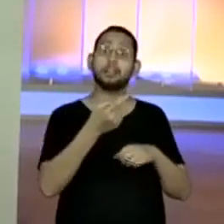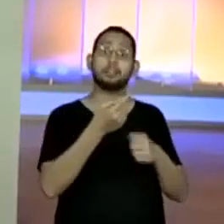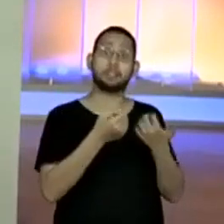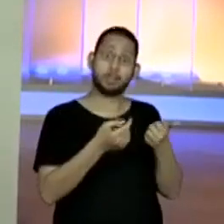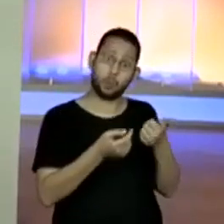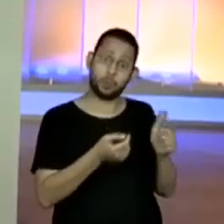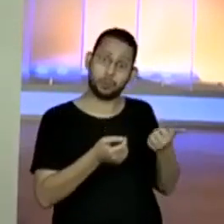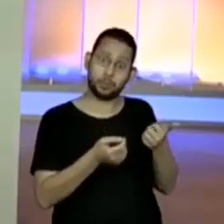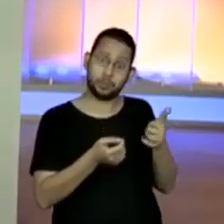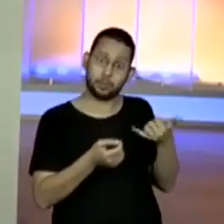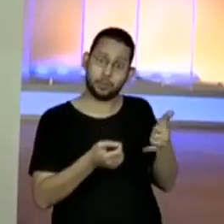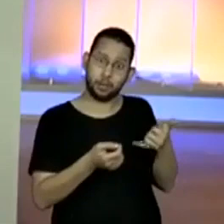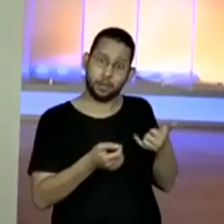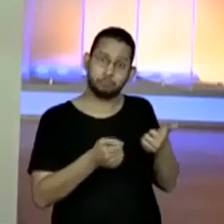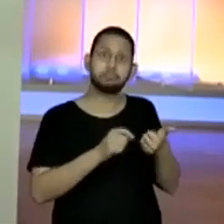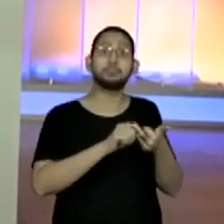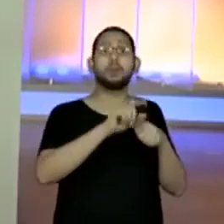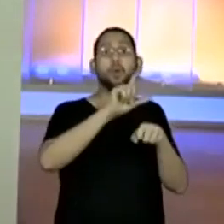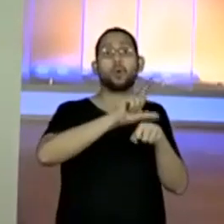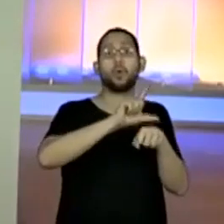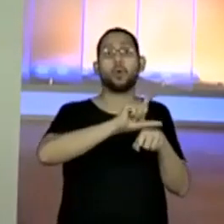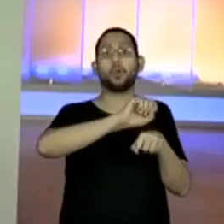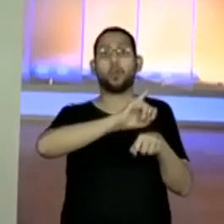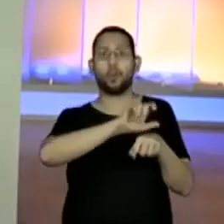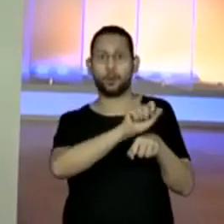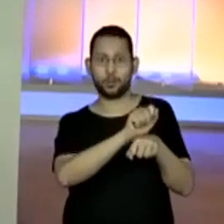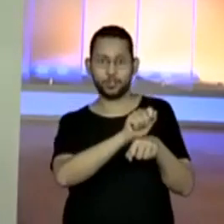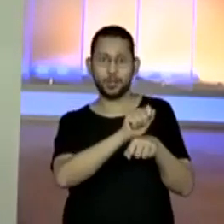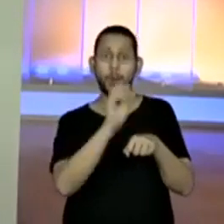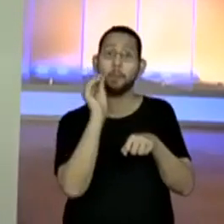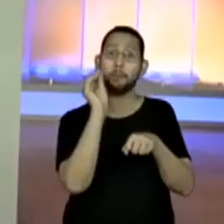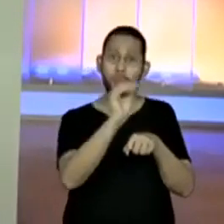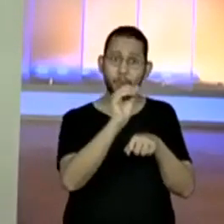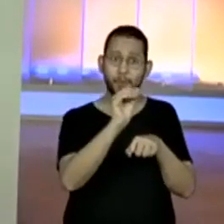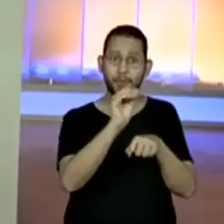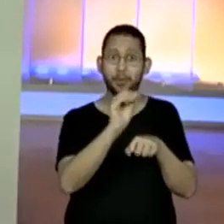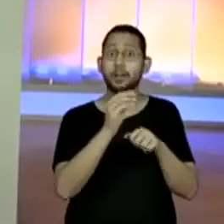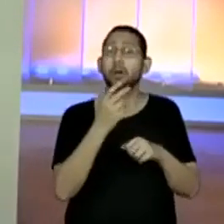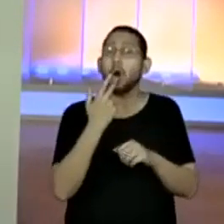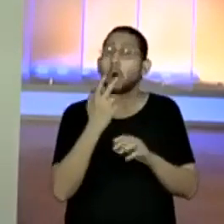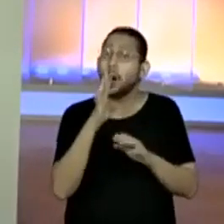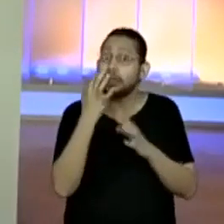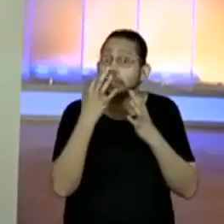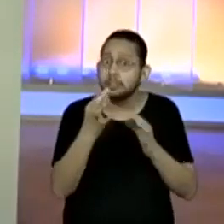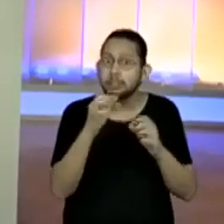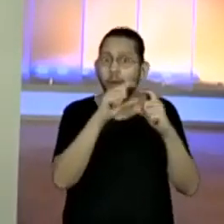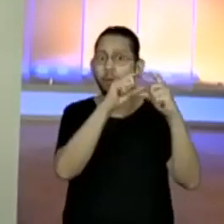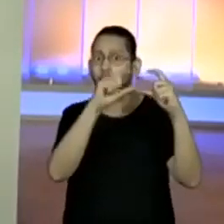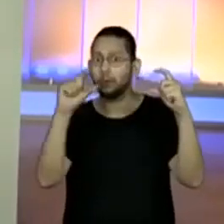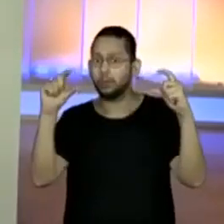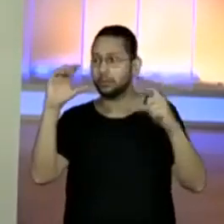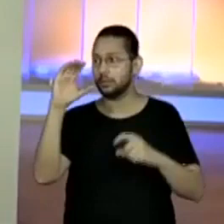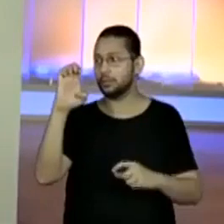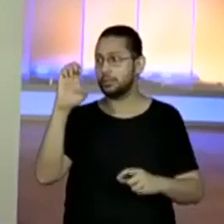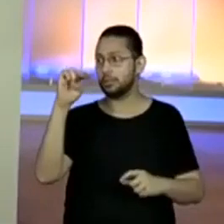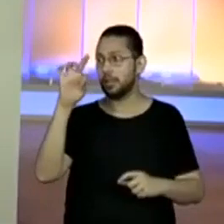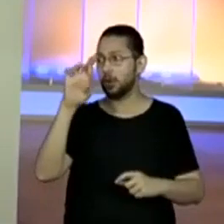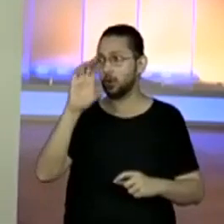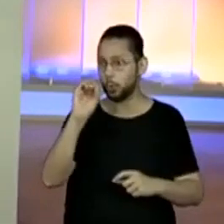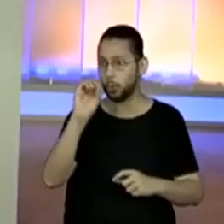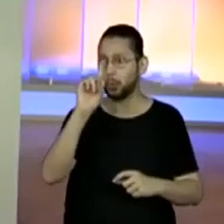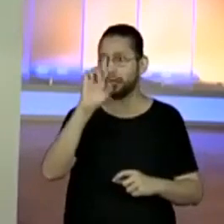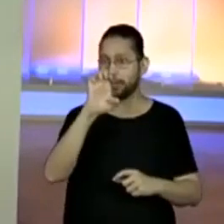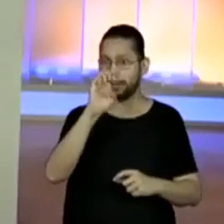do seu celular, perfeito? Do seu smartphone, e digita lá, ó, o que eu vou falar, ó, Centro de